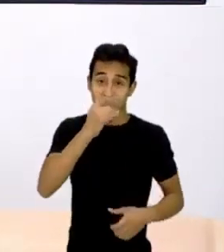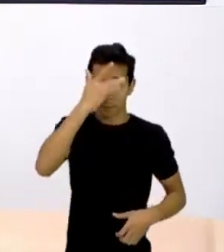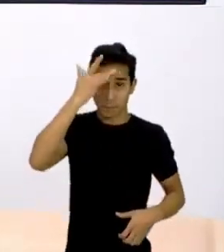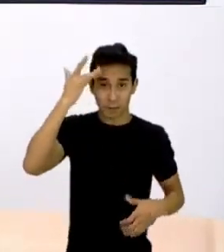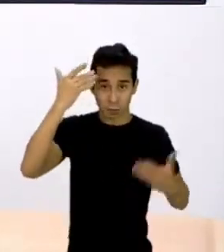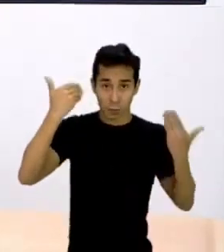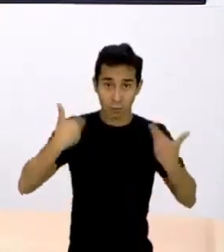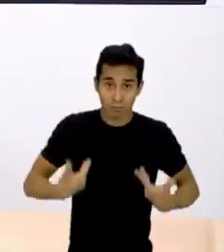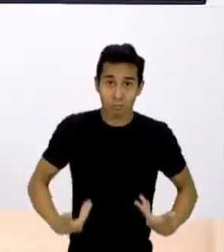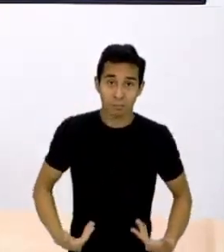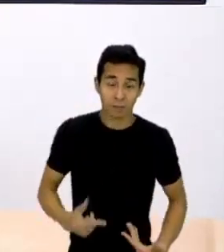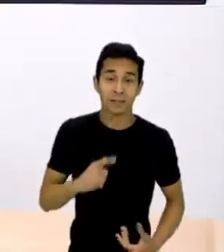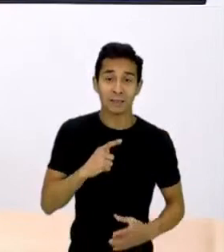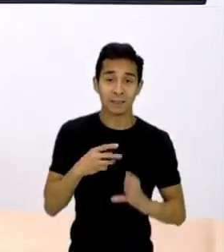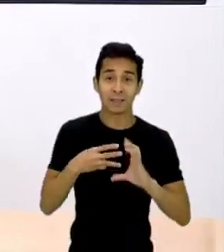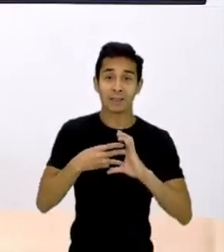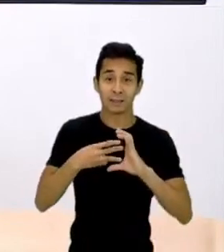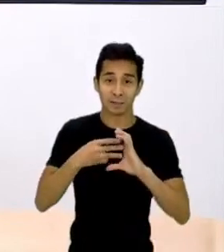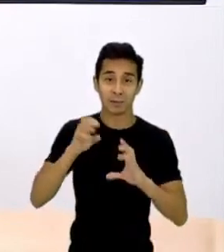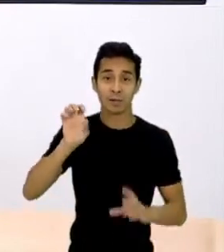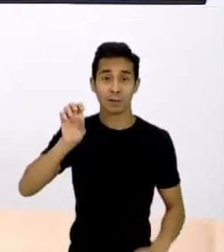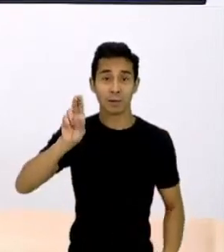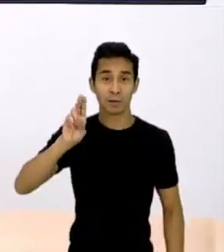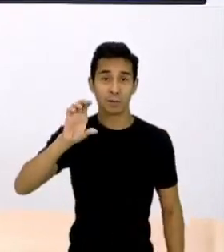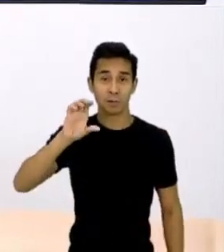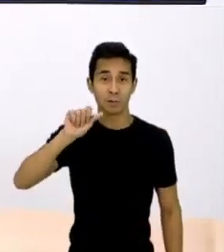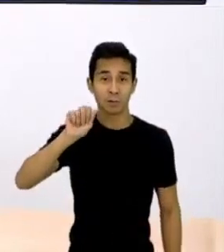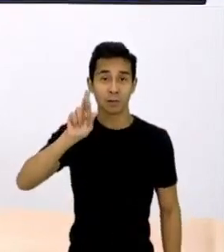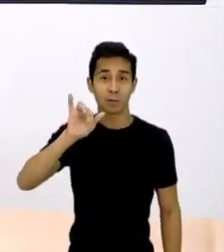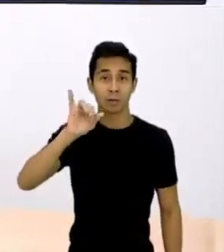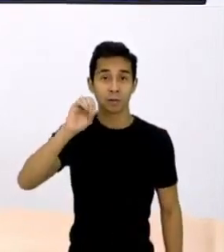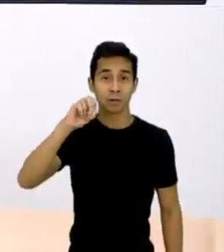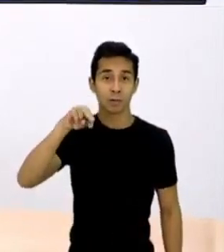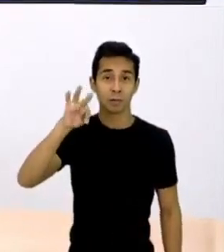formados por esse tipo de células, as eucariontes. E a